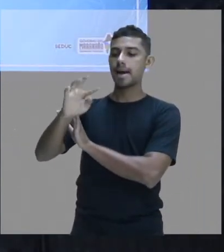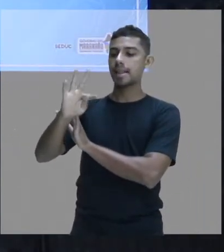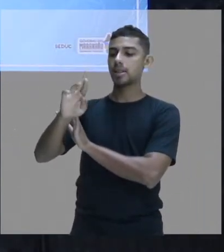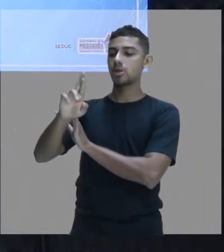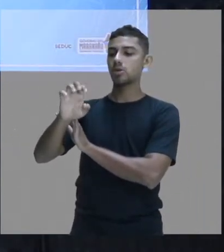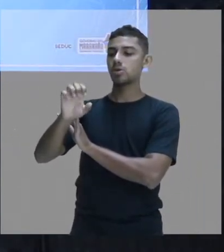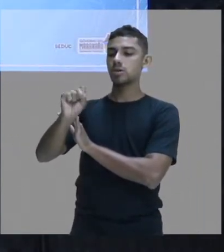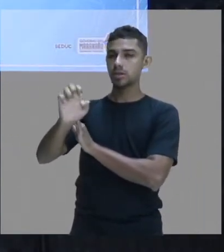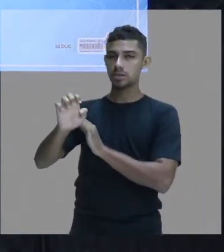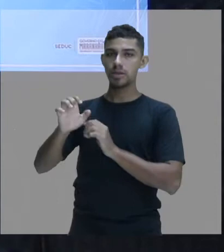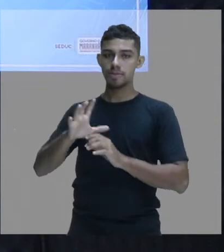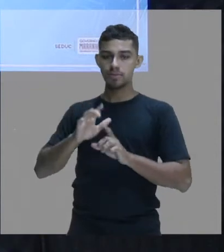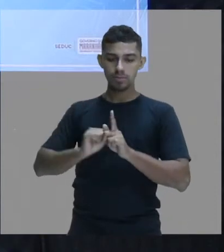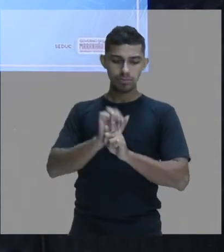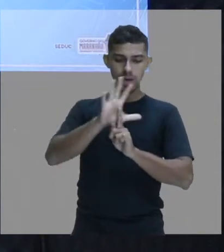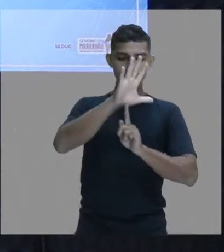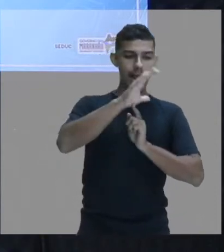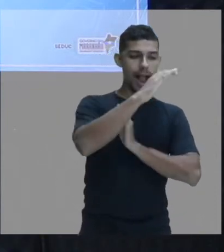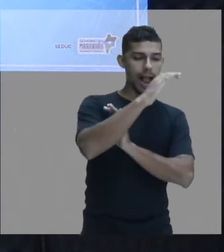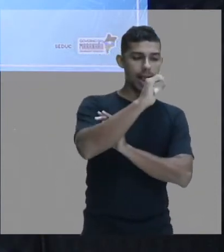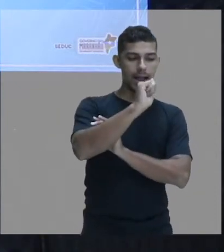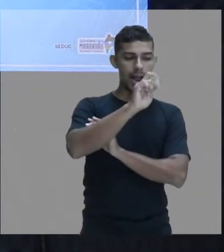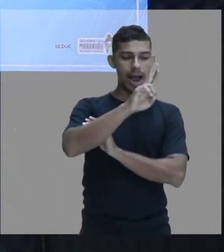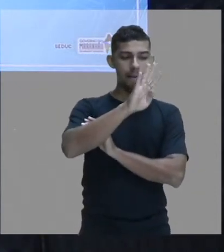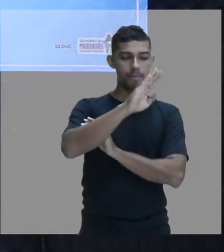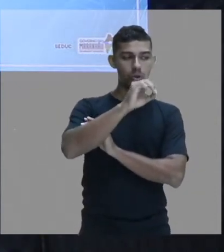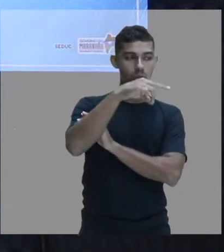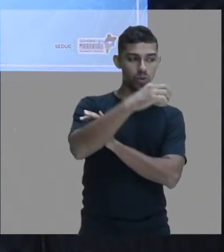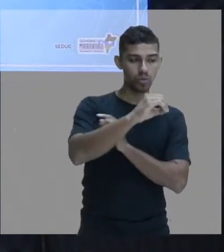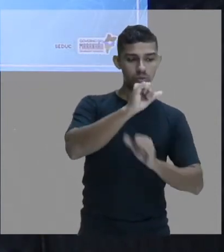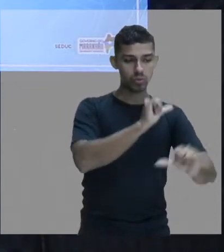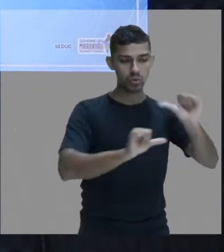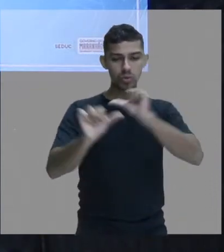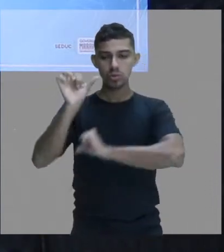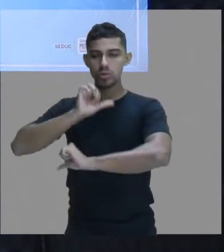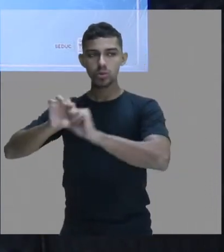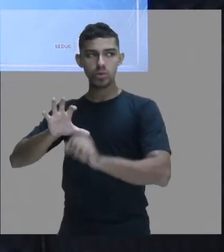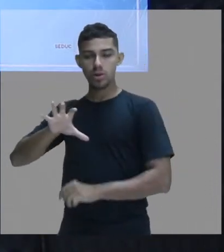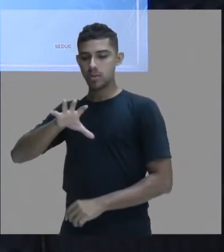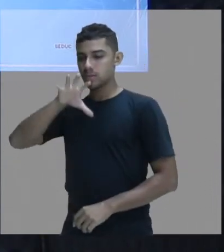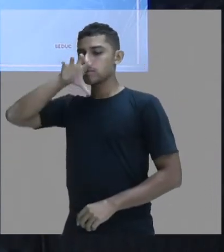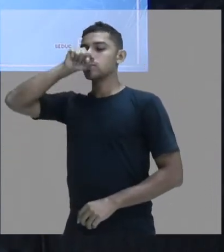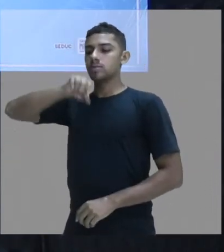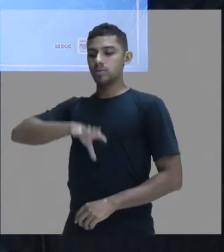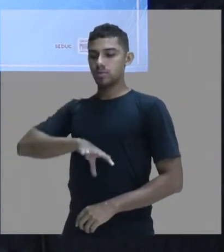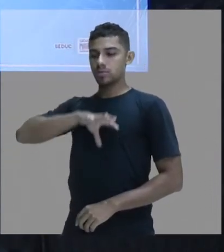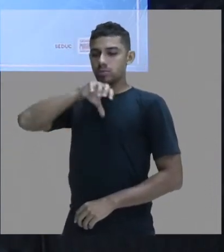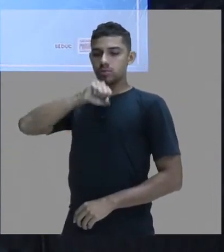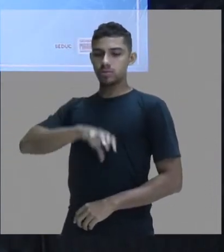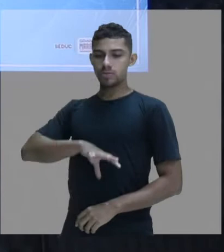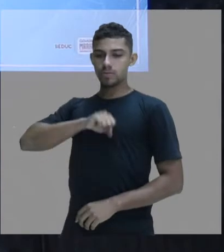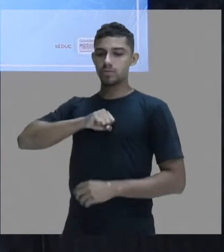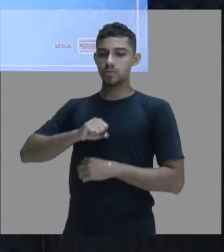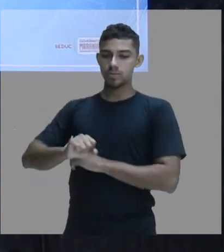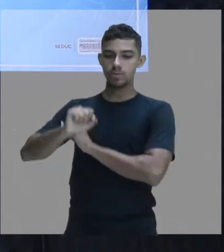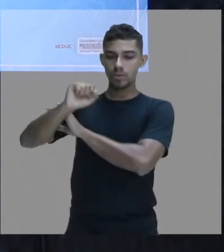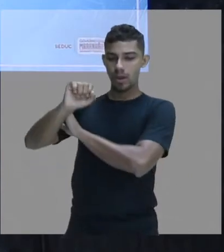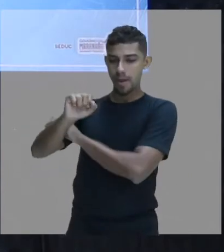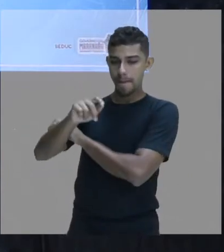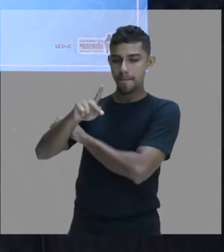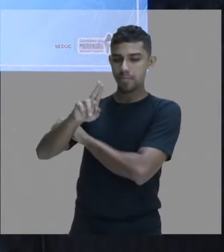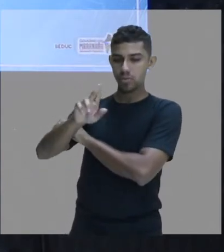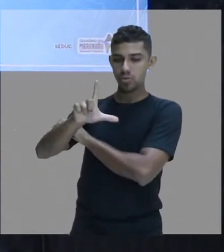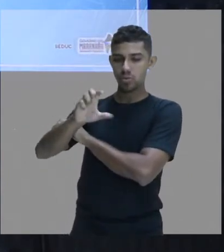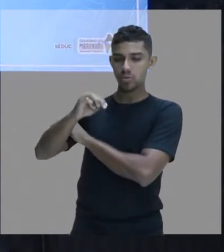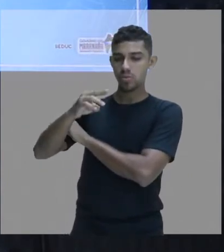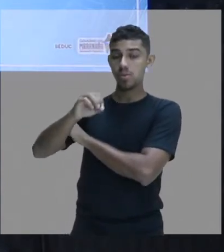gás. O sangue rico em gás carbônico troca por oxigênio nas estruturas que são chamadas de alvéolos pulmonares. Esse